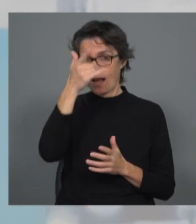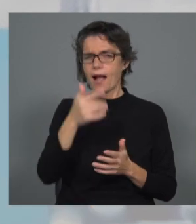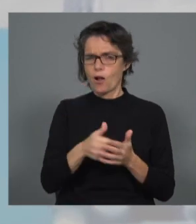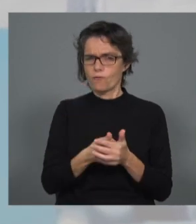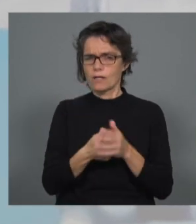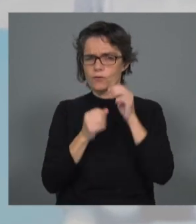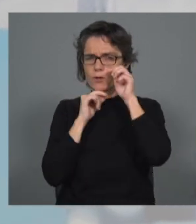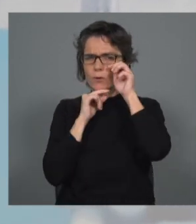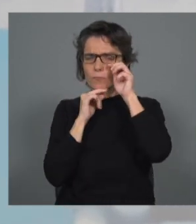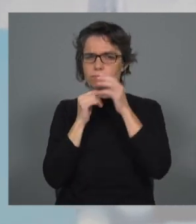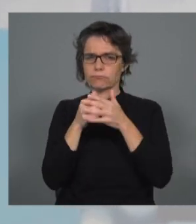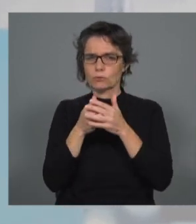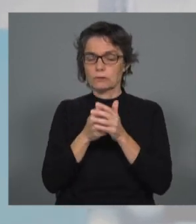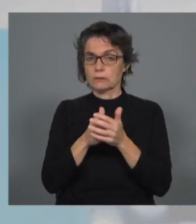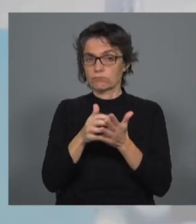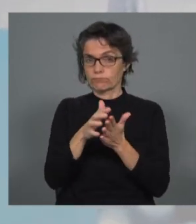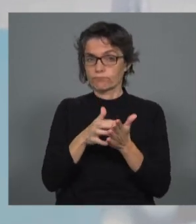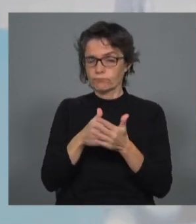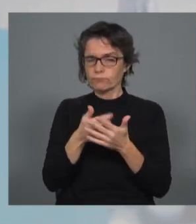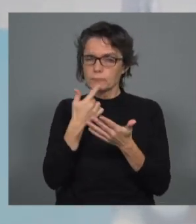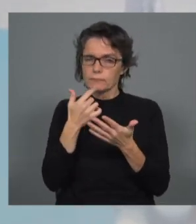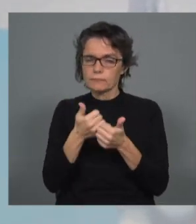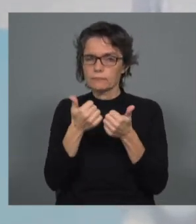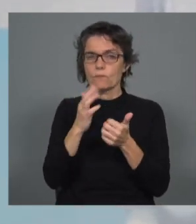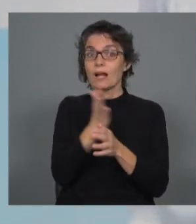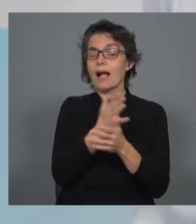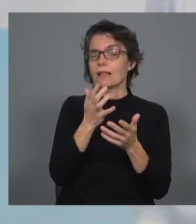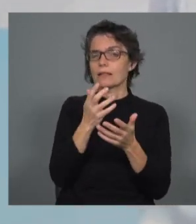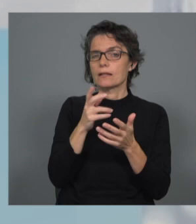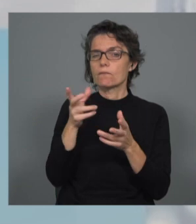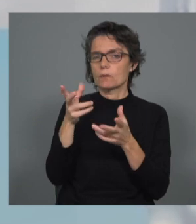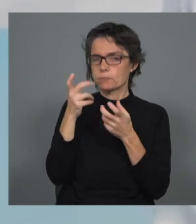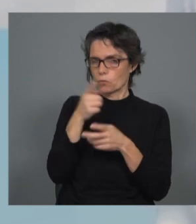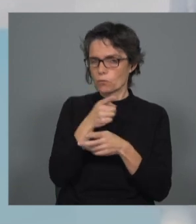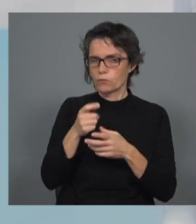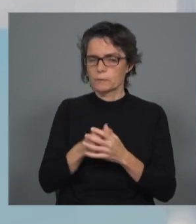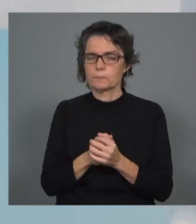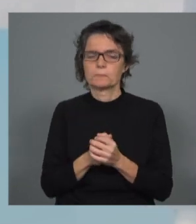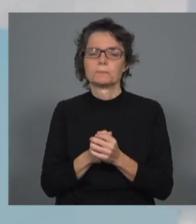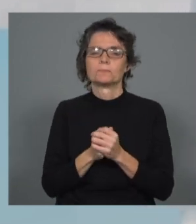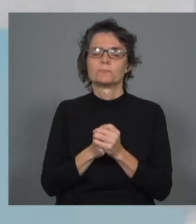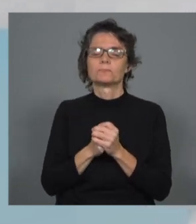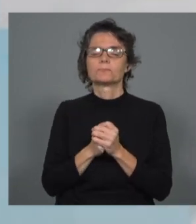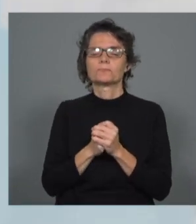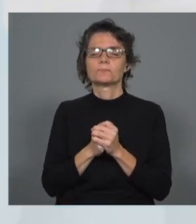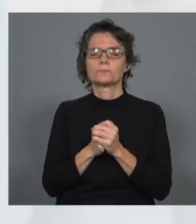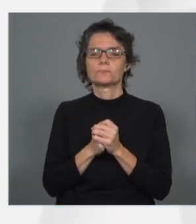pistas. Eu proponho que escutemos este texto do Evangelho para depois um comentário final, então, à liturgia deste domingo.